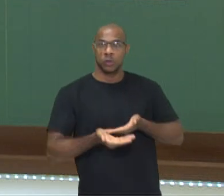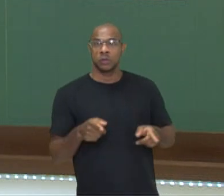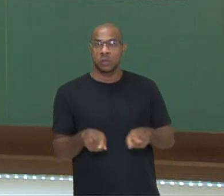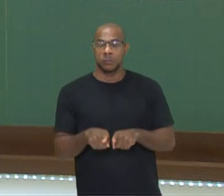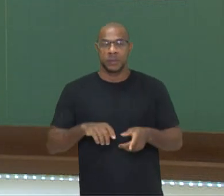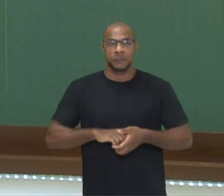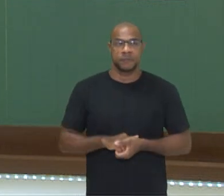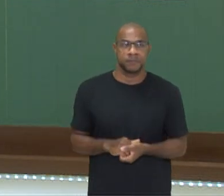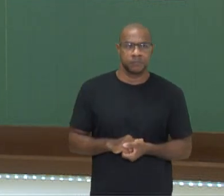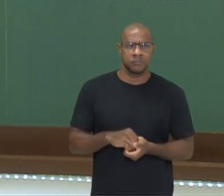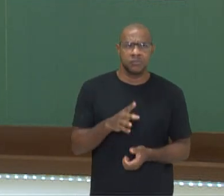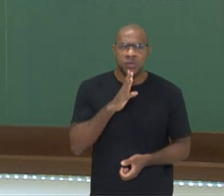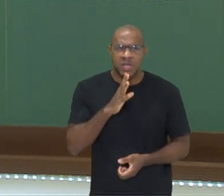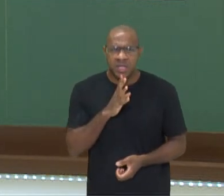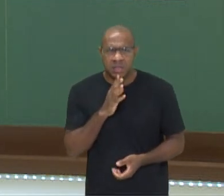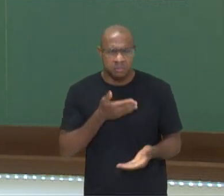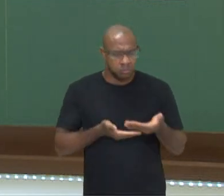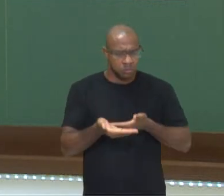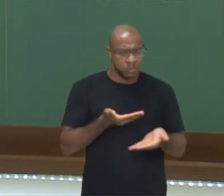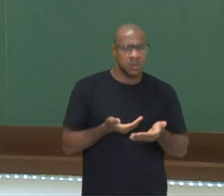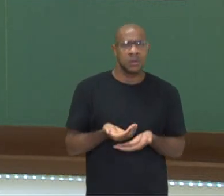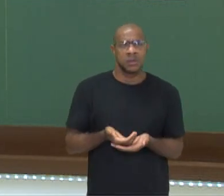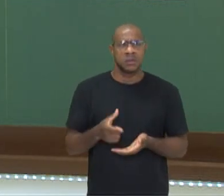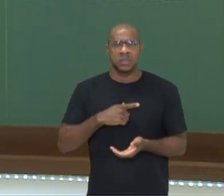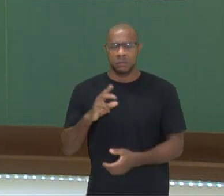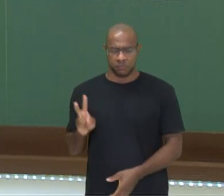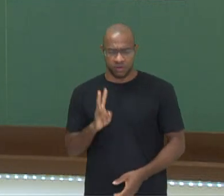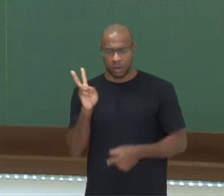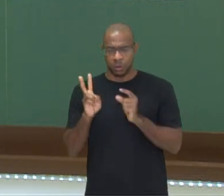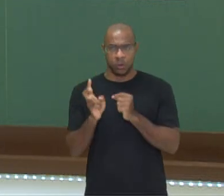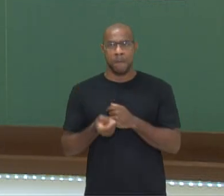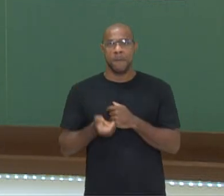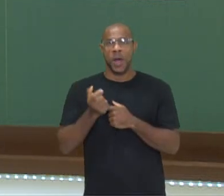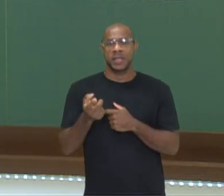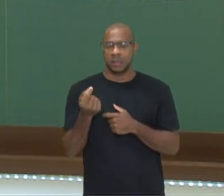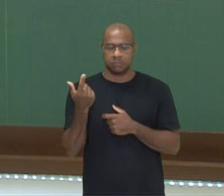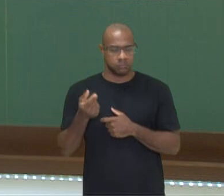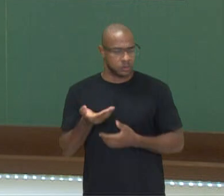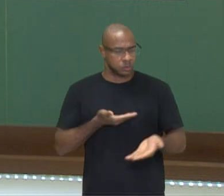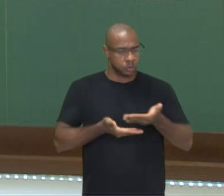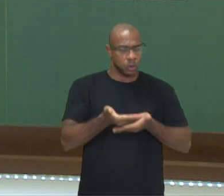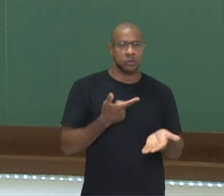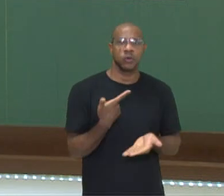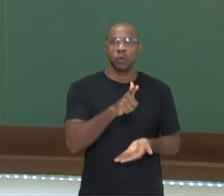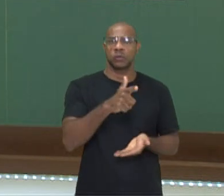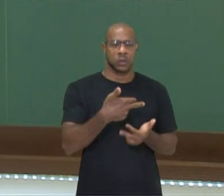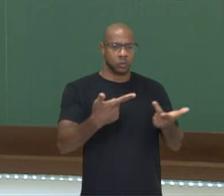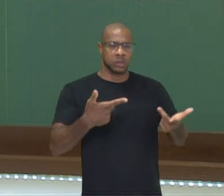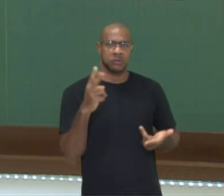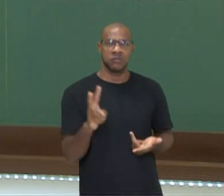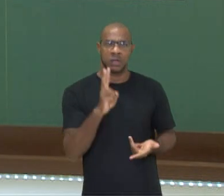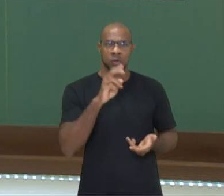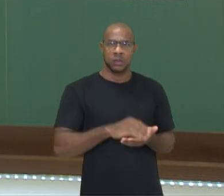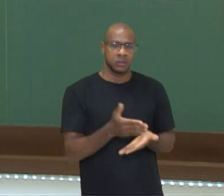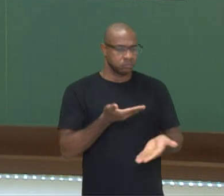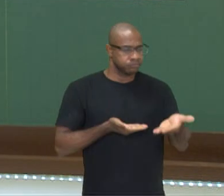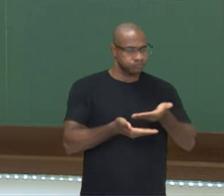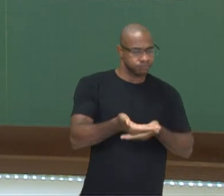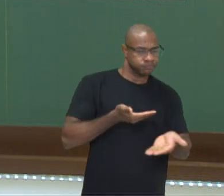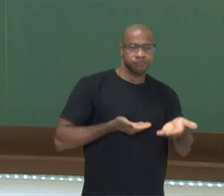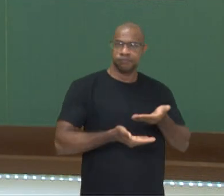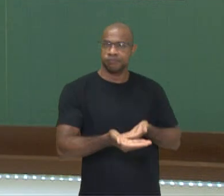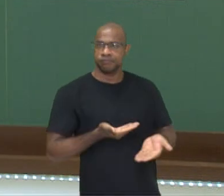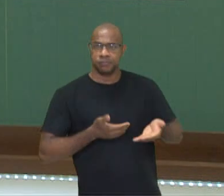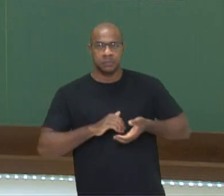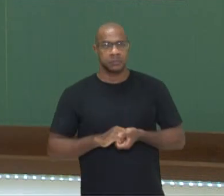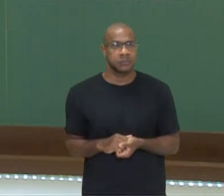troca? É alguma coisa que você tem de valor e você troca por outra coisa de valor. Isso é uma moeda de